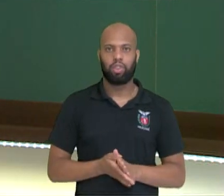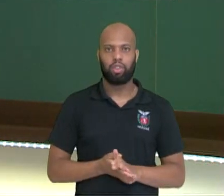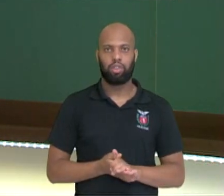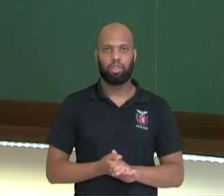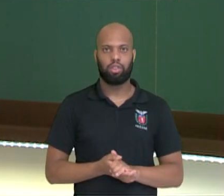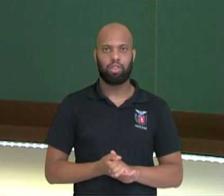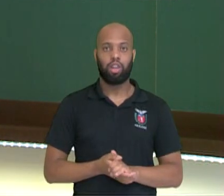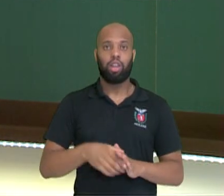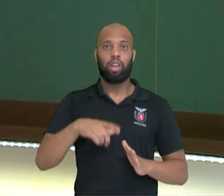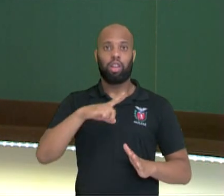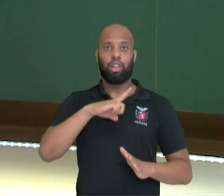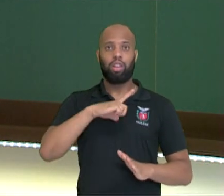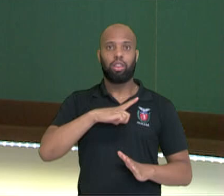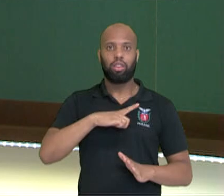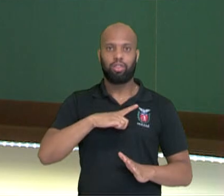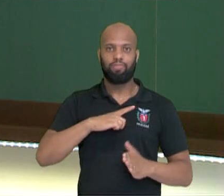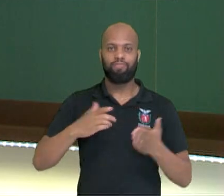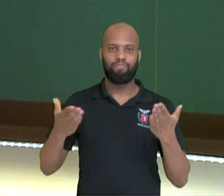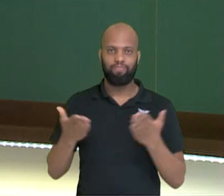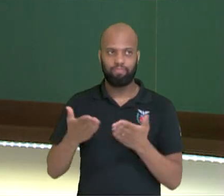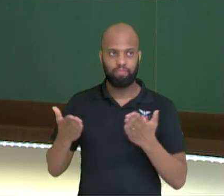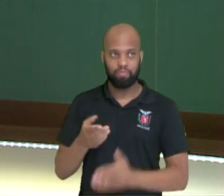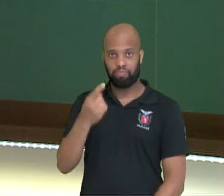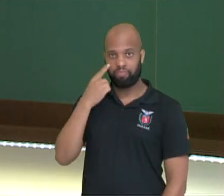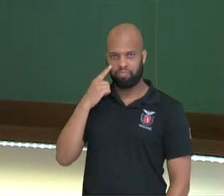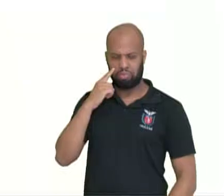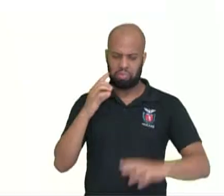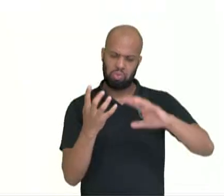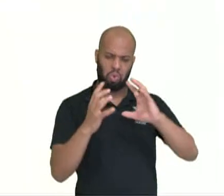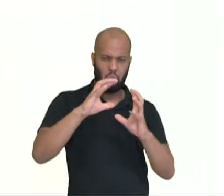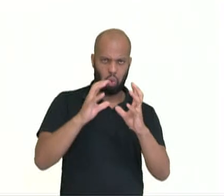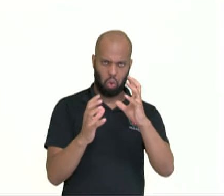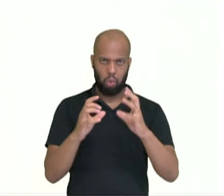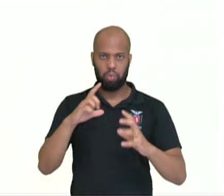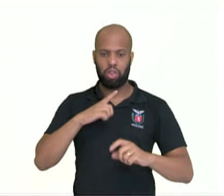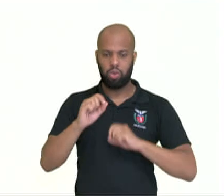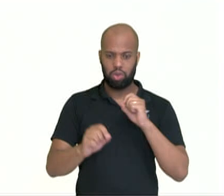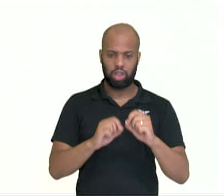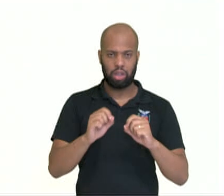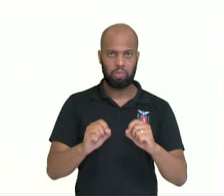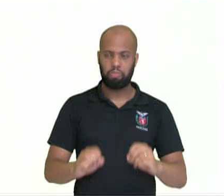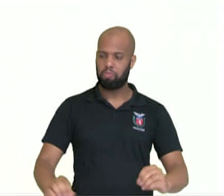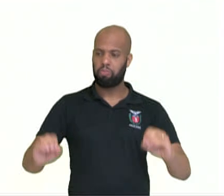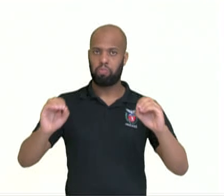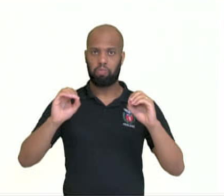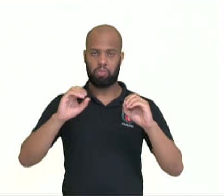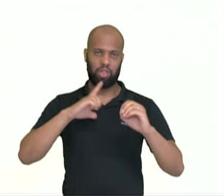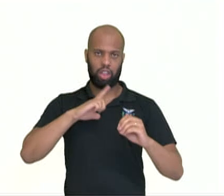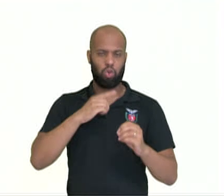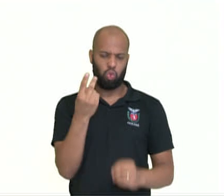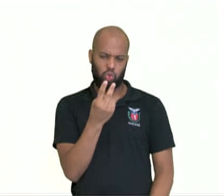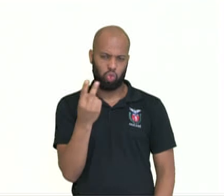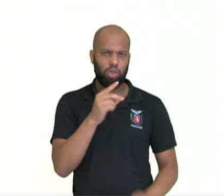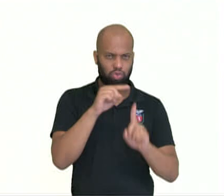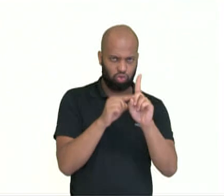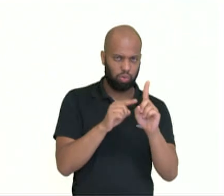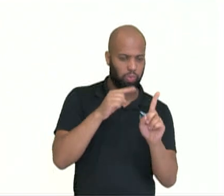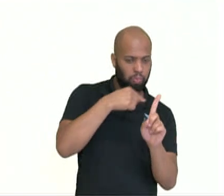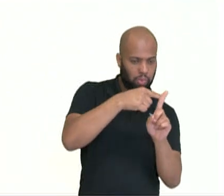Um corpo neutro tem em equilíbrio os dois tipos de carga elétrica, espalhados em sua